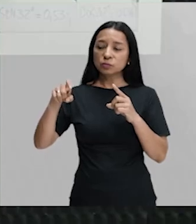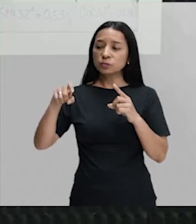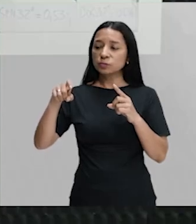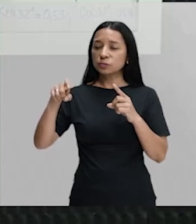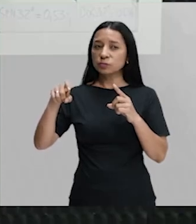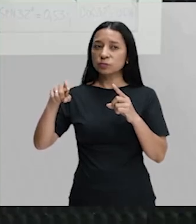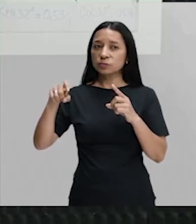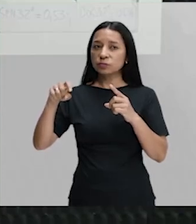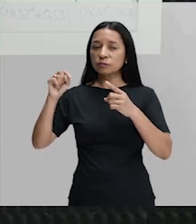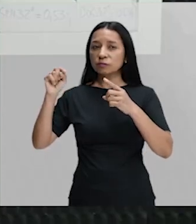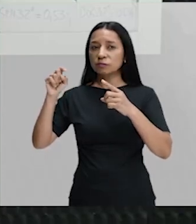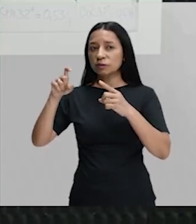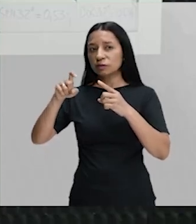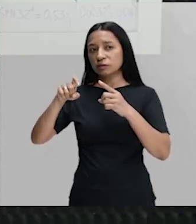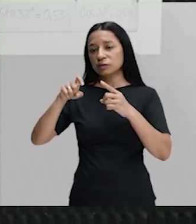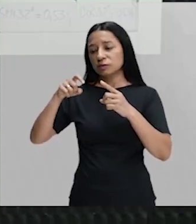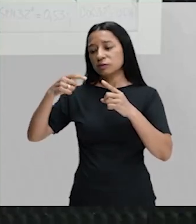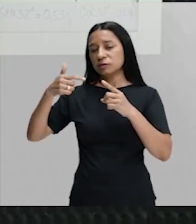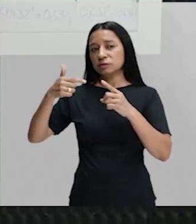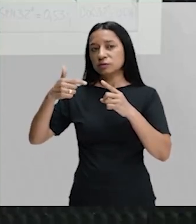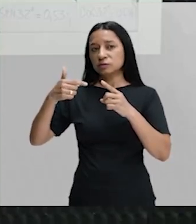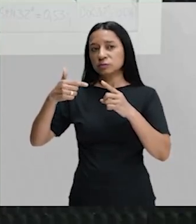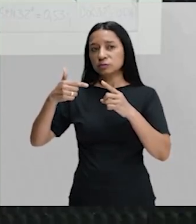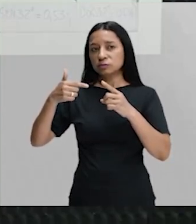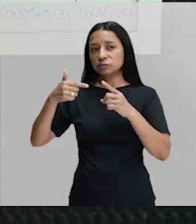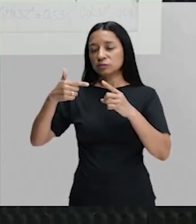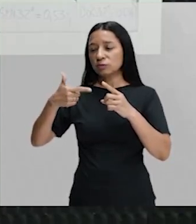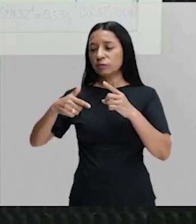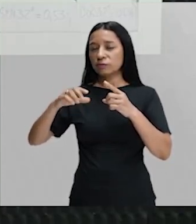a hipotenusa, que é 20. Ó.